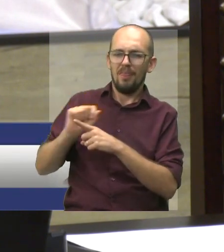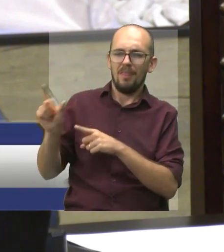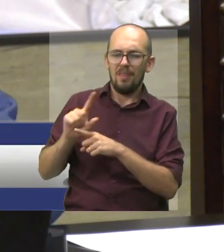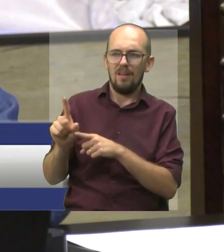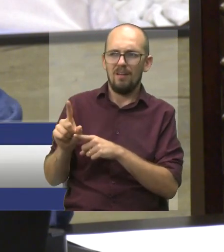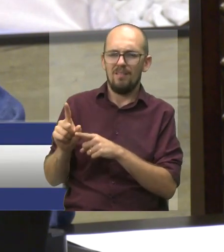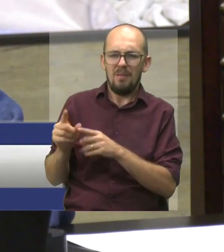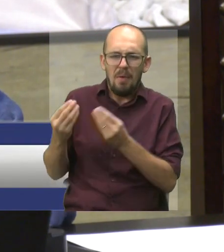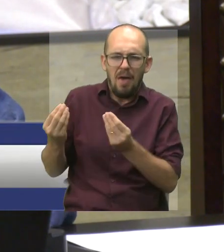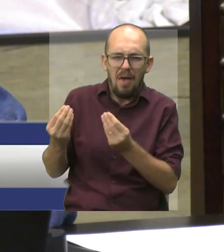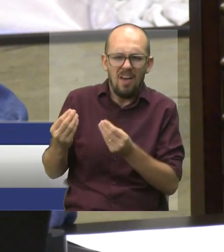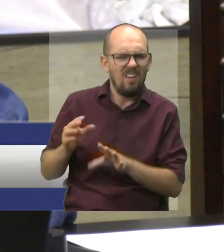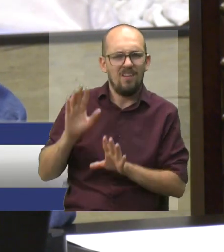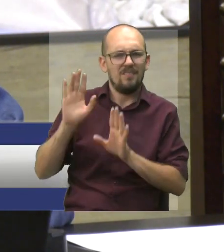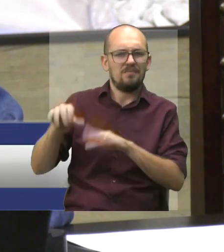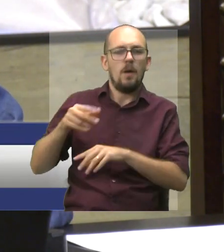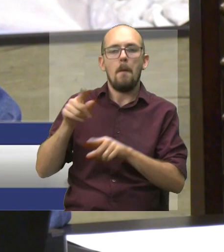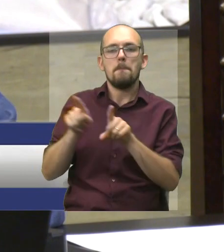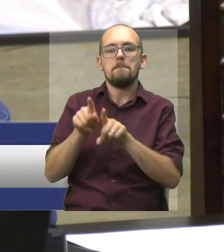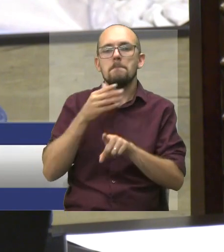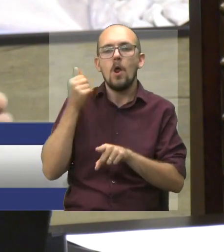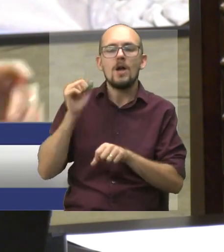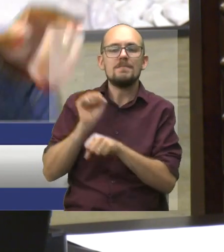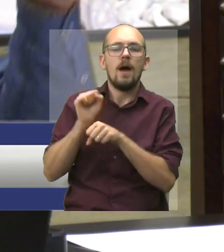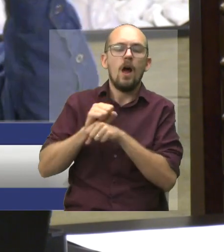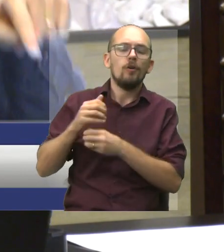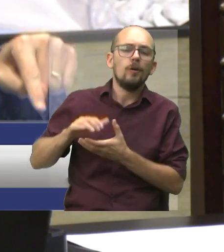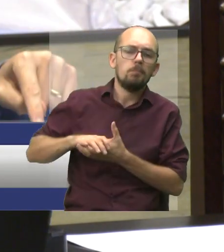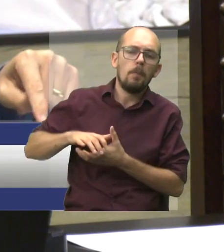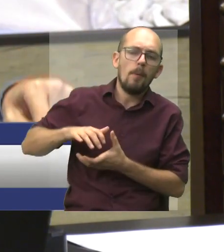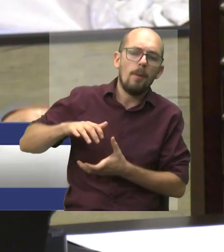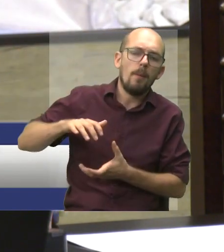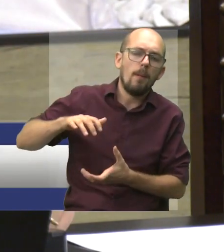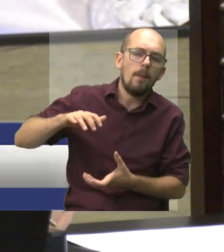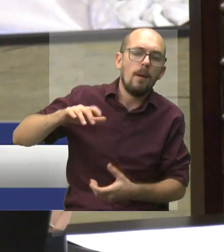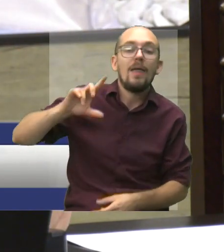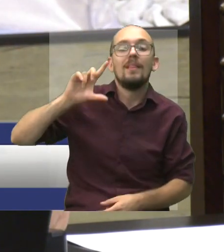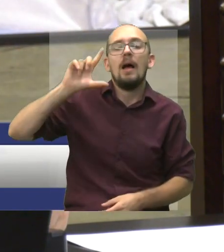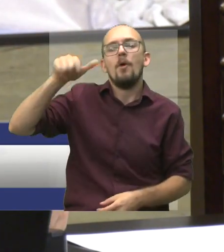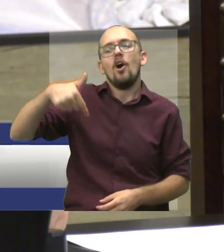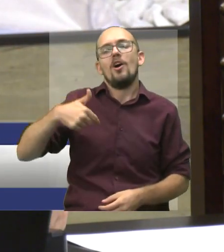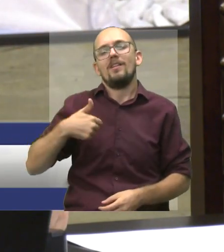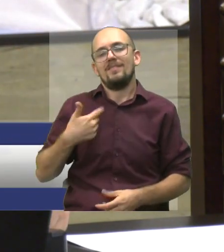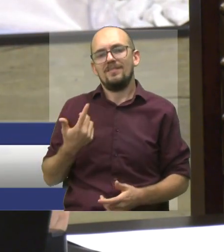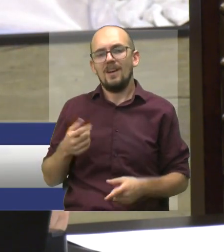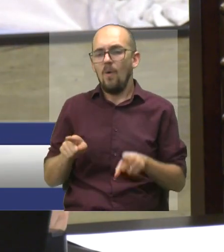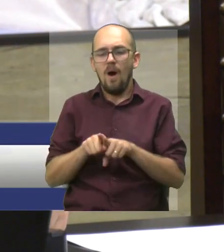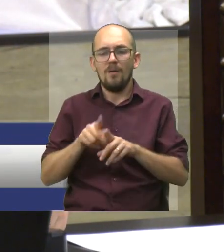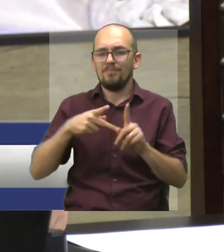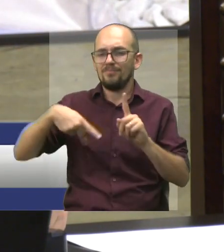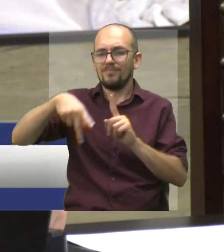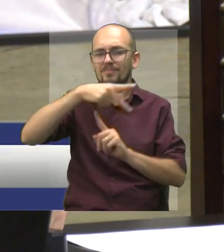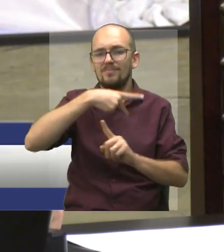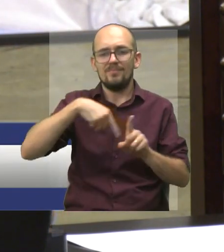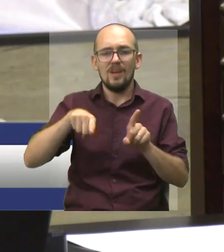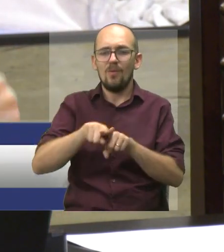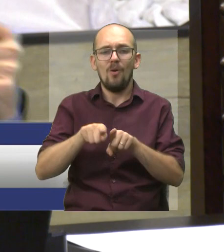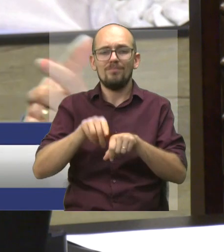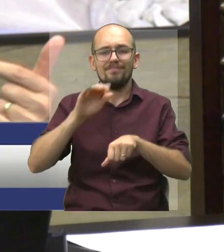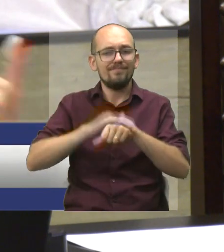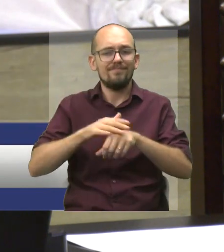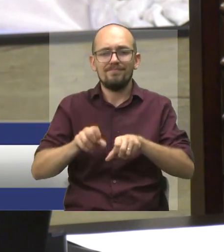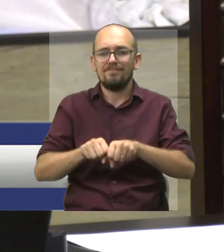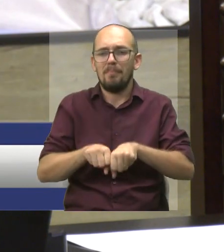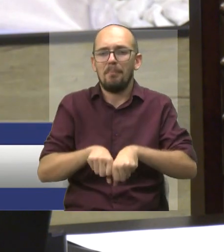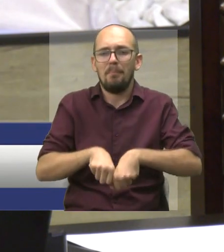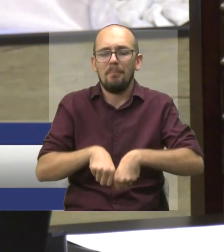Eu vou só esperar chegar lá uma idade. Então, quer dizer, a própria Previdência dando um tiro no pé. Porque se